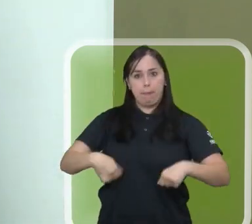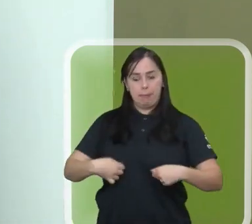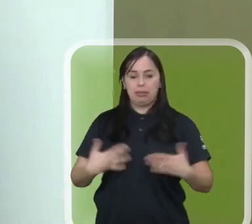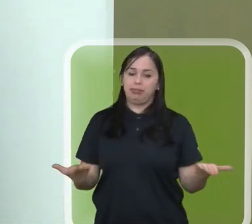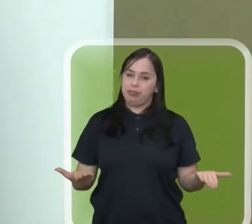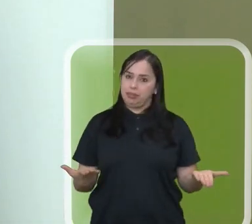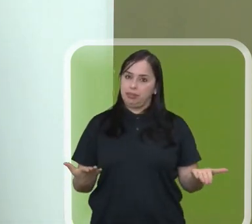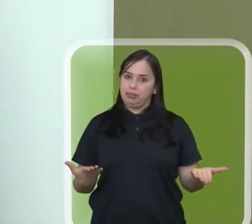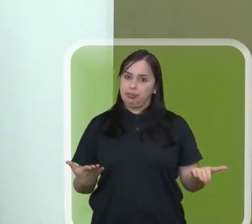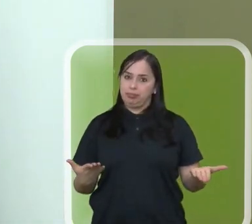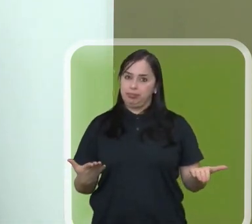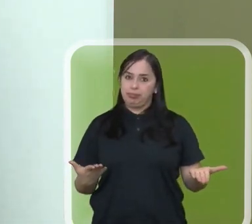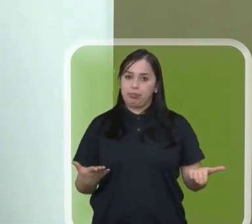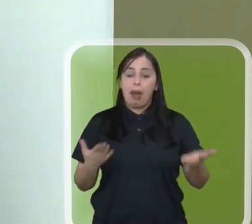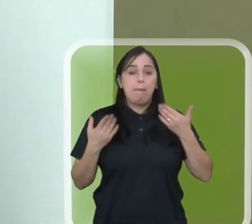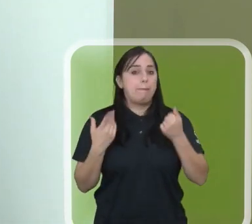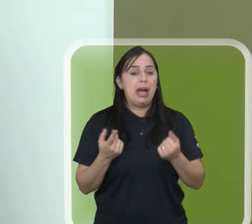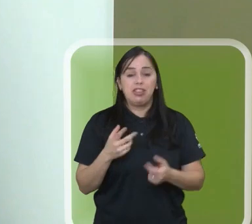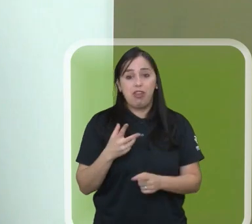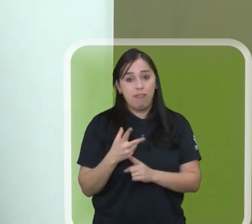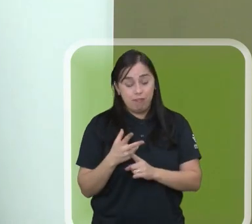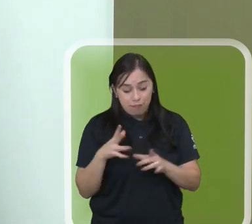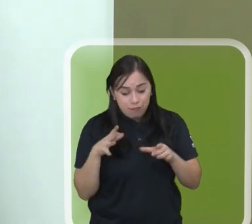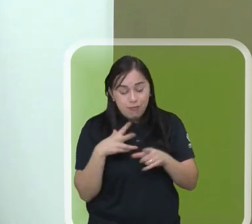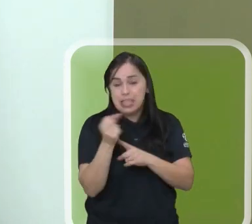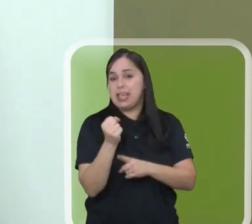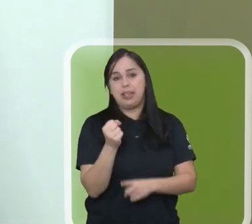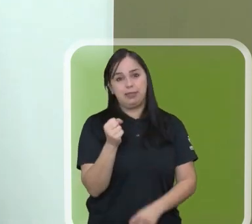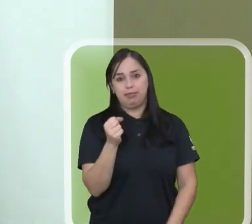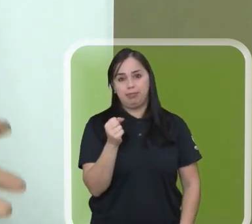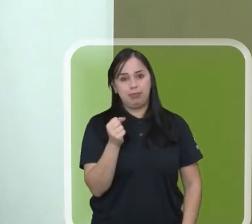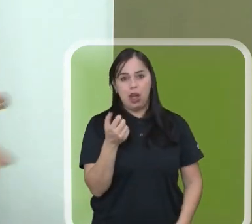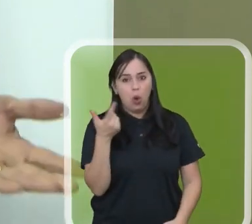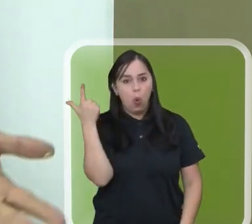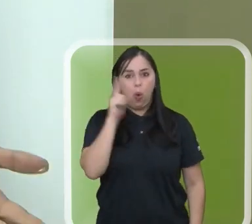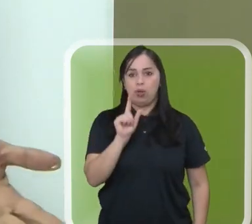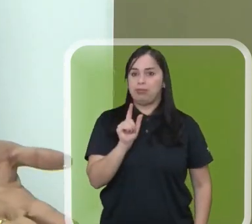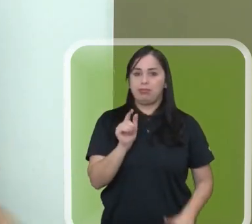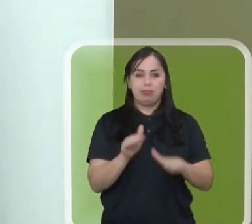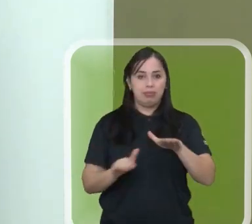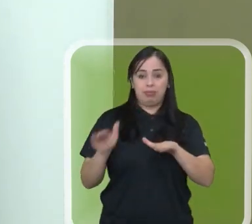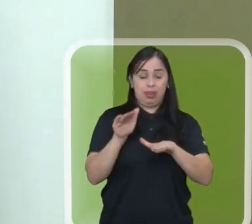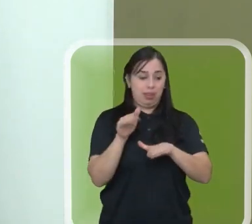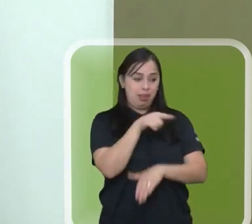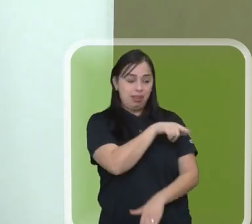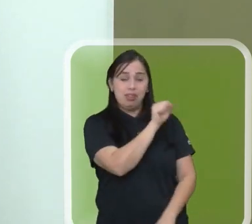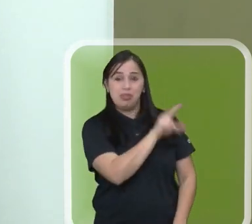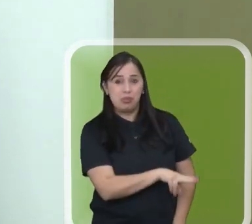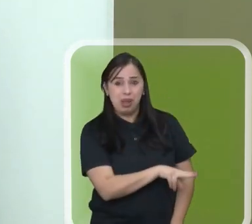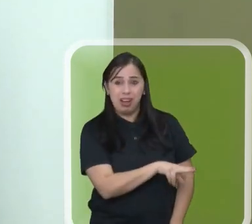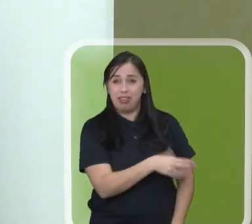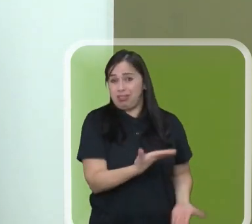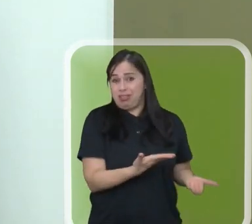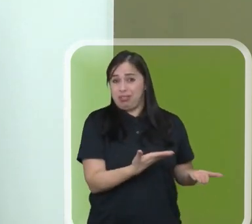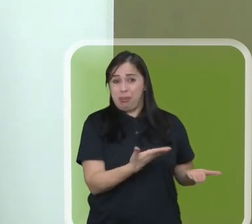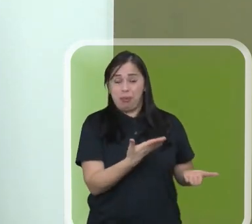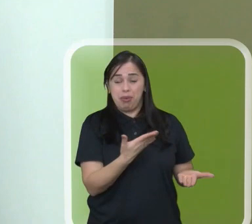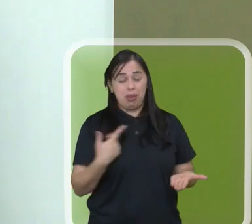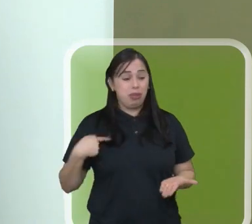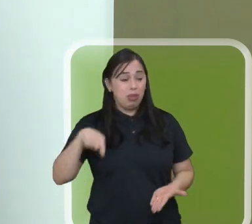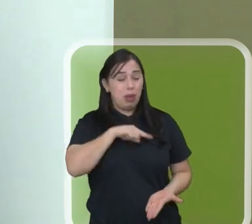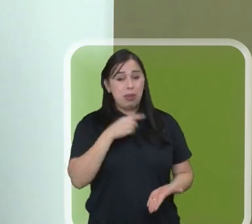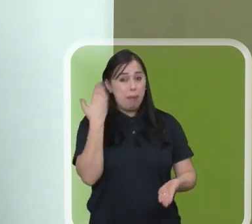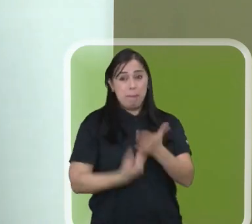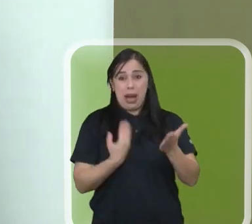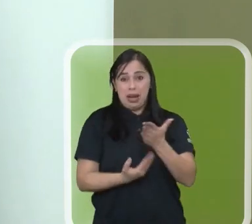nós, dificilmente eu sabia que o nosso time ia ter forças para poder reagir, porque não ganhou do Suzano, né, ia ganhar de um Comercial, que era o